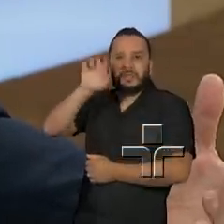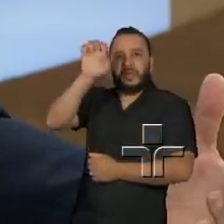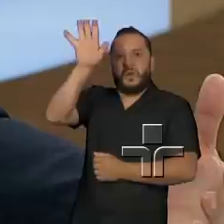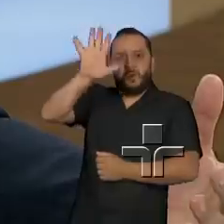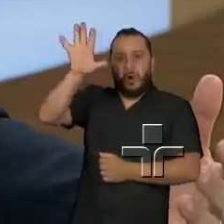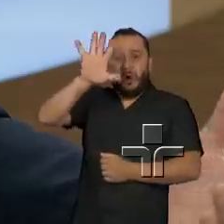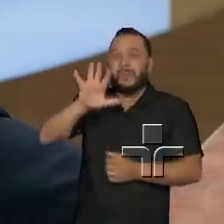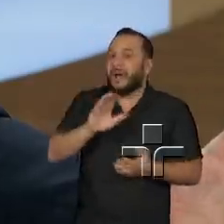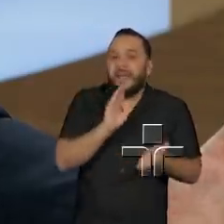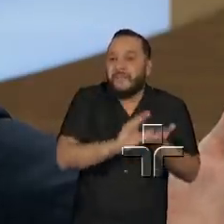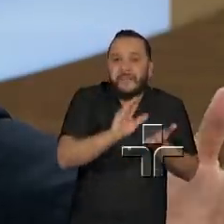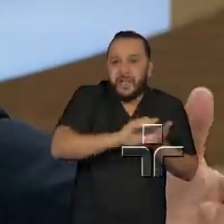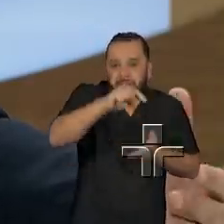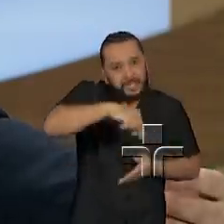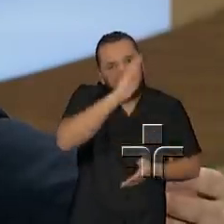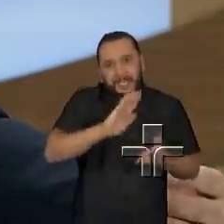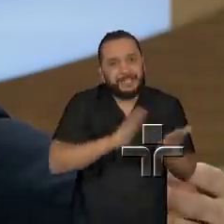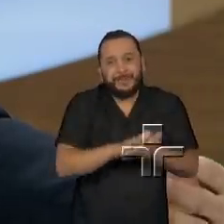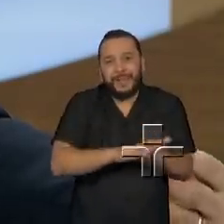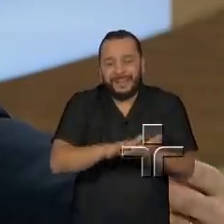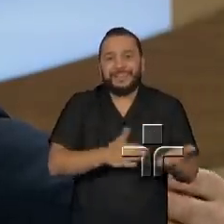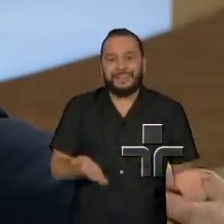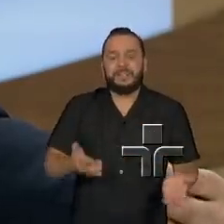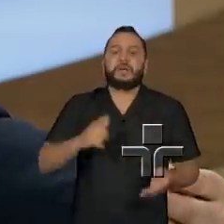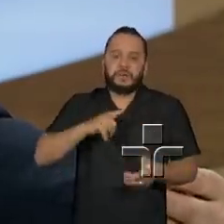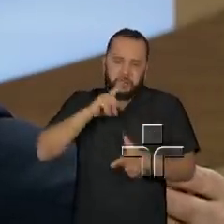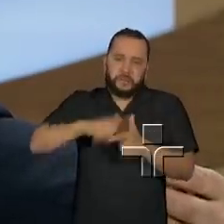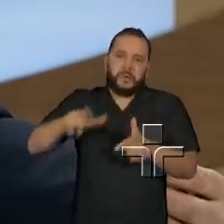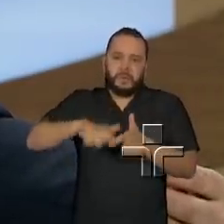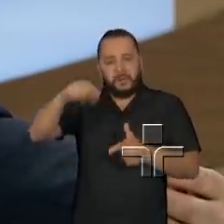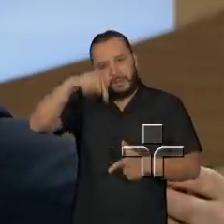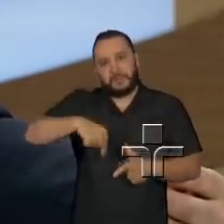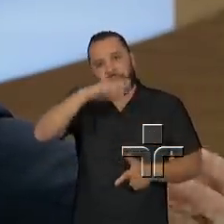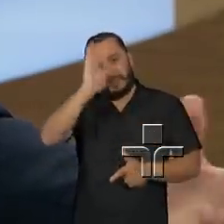que diz respeito à distribuição, que diz respeito à maneira como